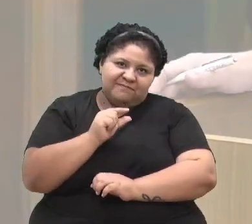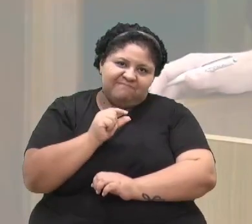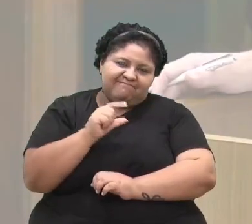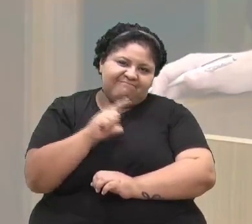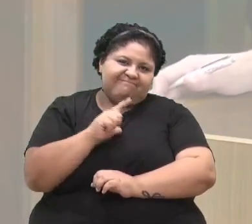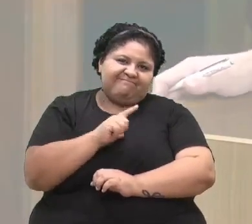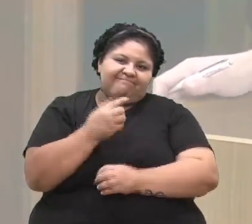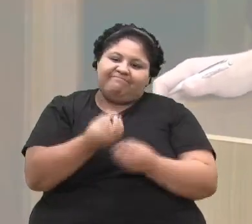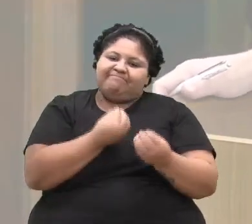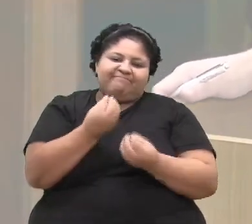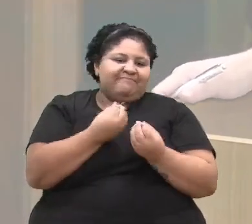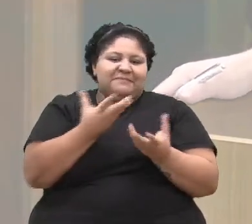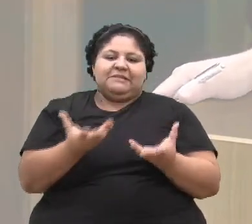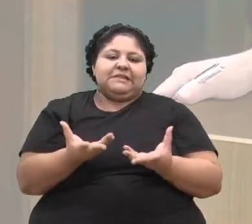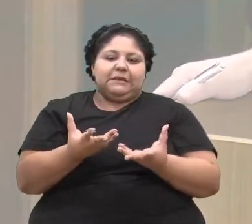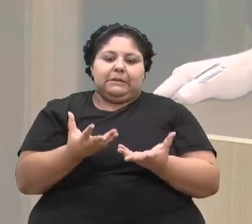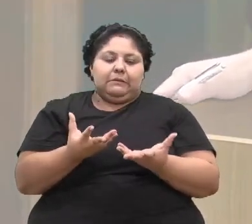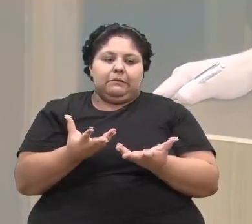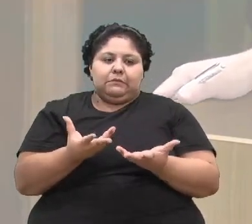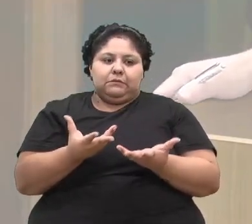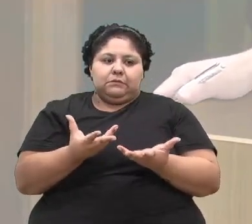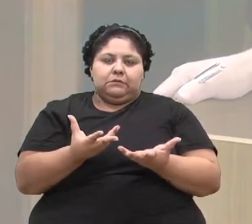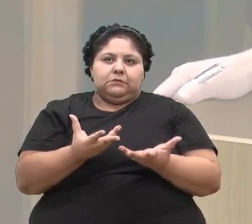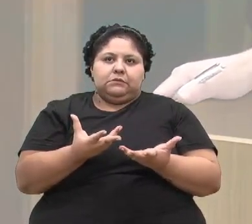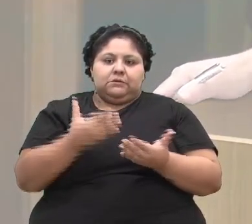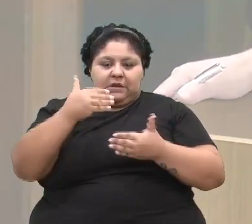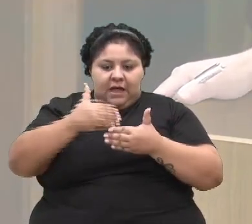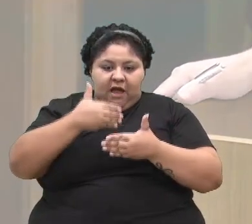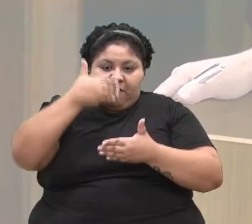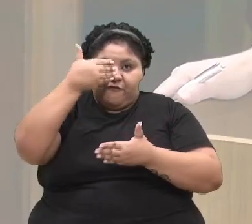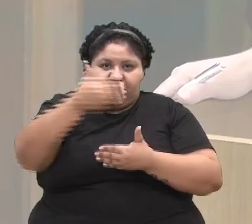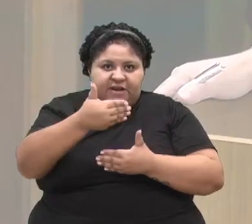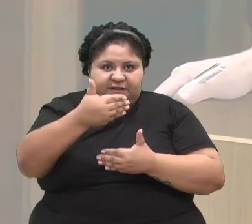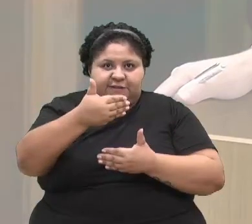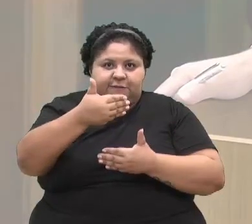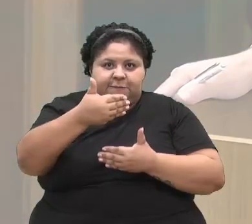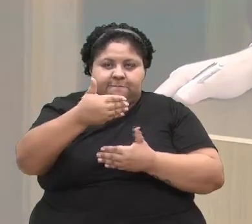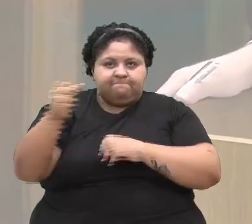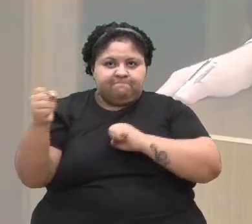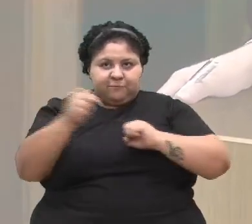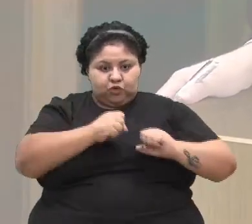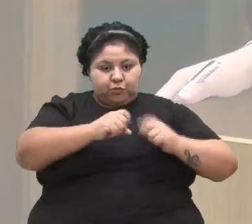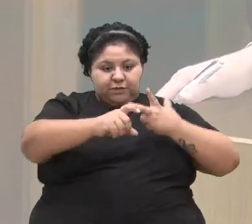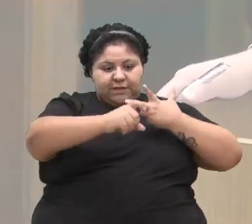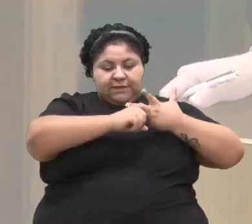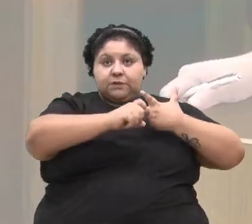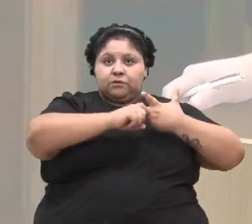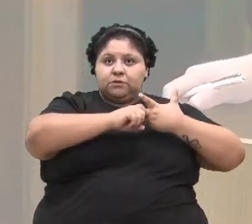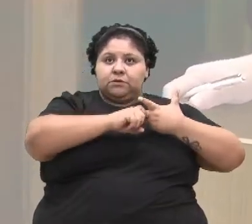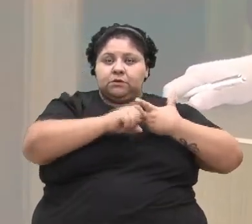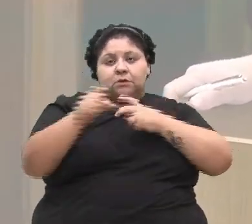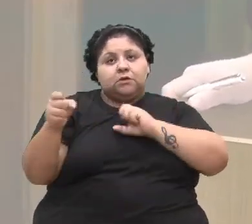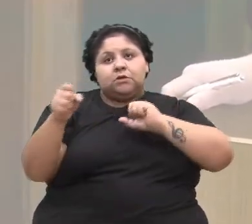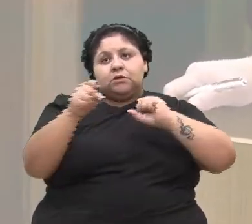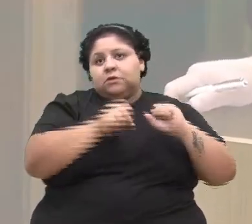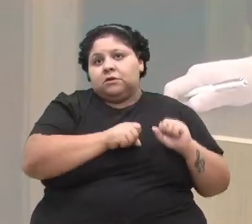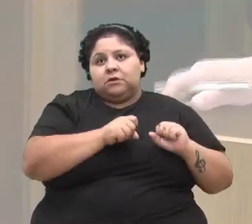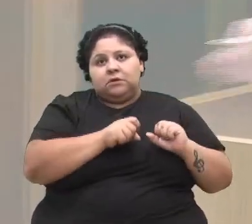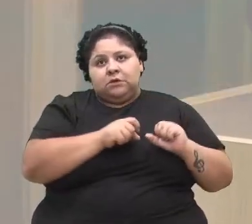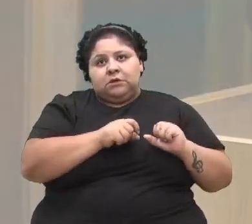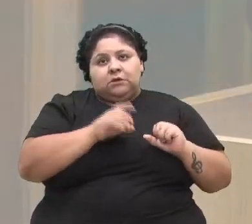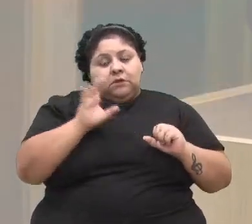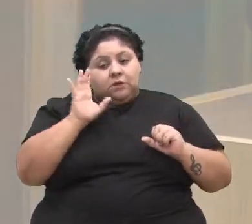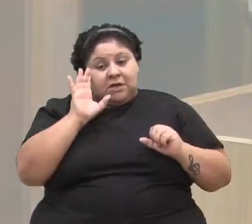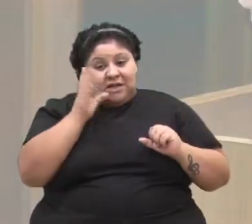existe qualquer que seja aquele que esteja à frente no Poder Executivo que possa solucionar